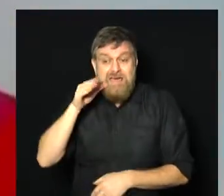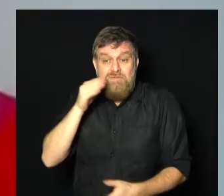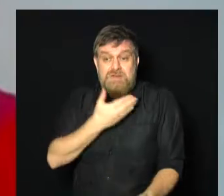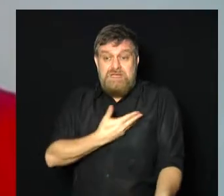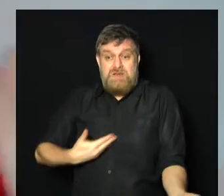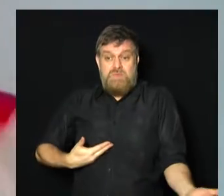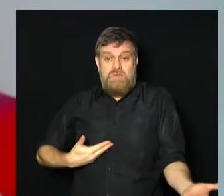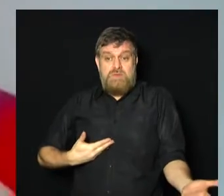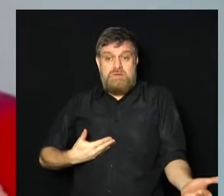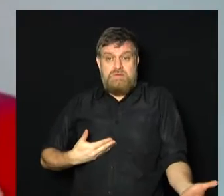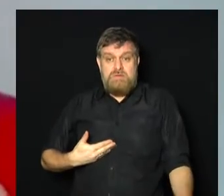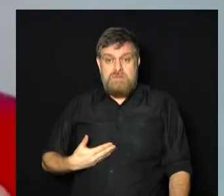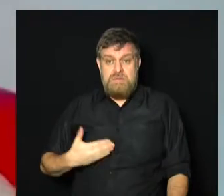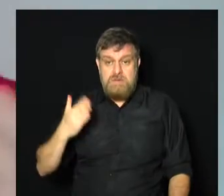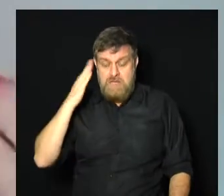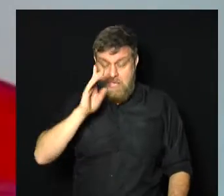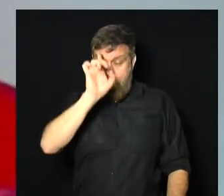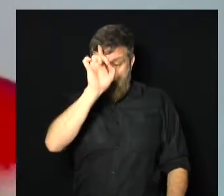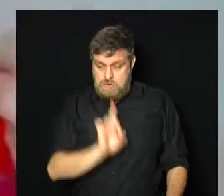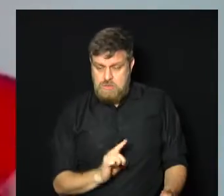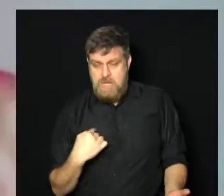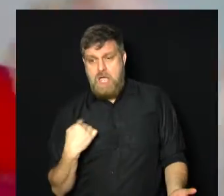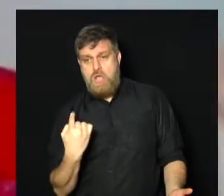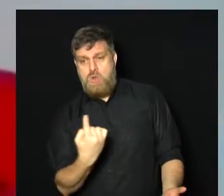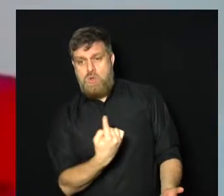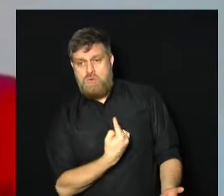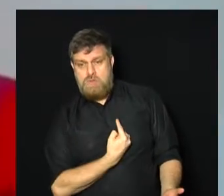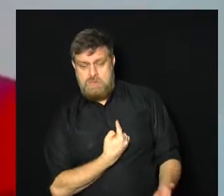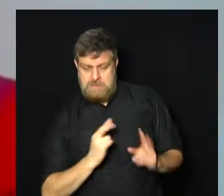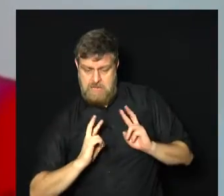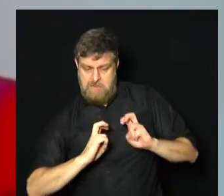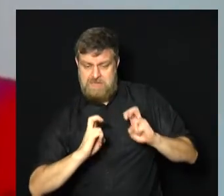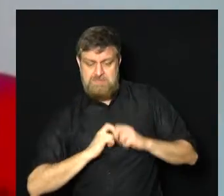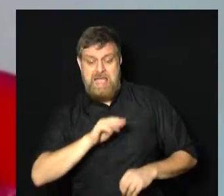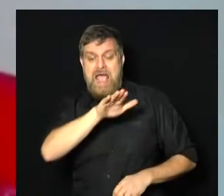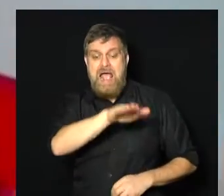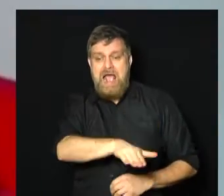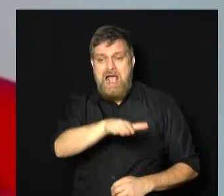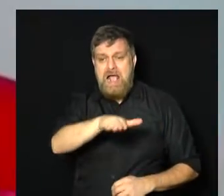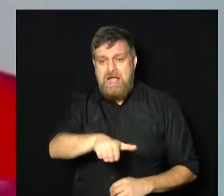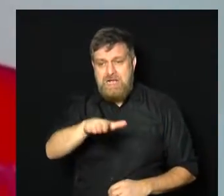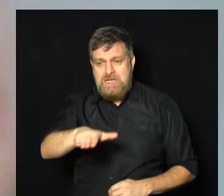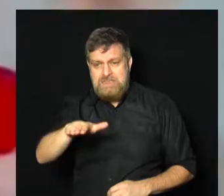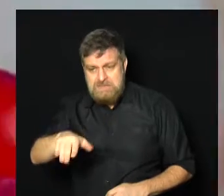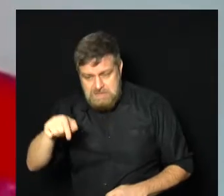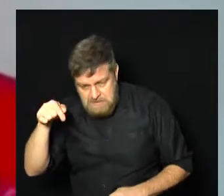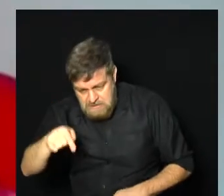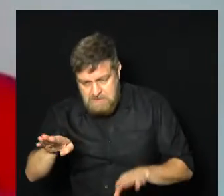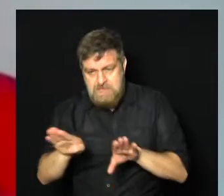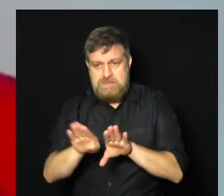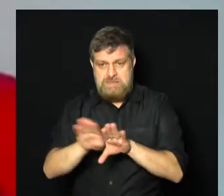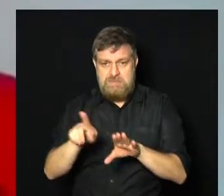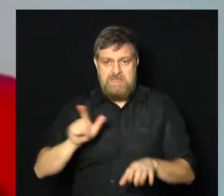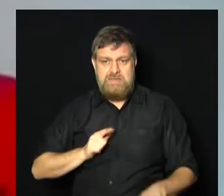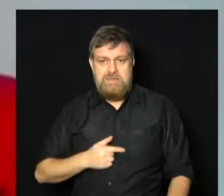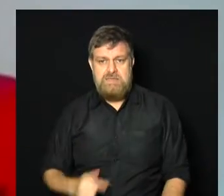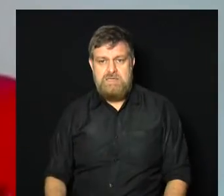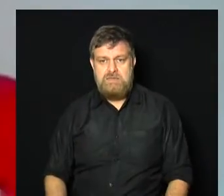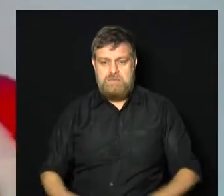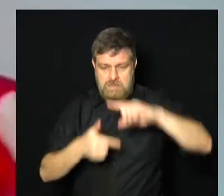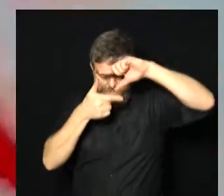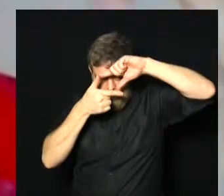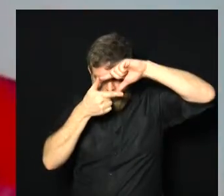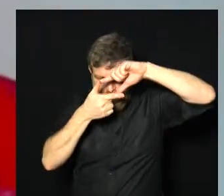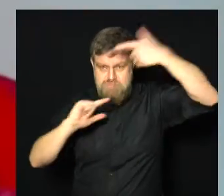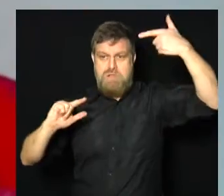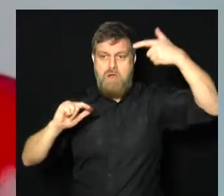E reconhecer um direito para nós significa reconhecer um direito para as crianças, significa superar esse arcaico que ainda está presente na educação